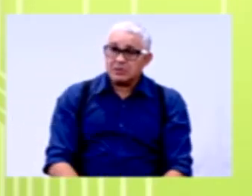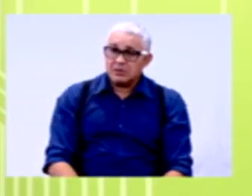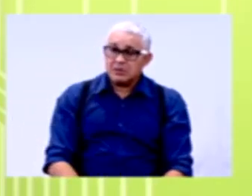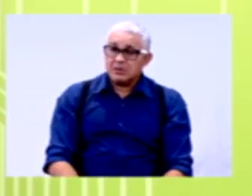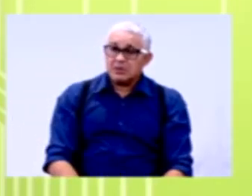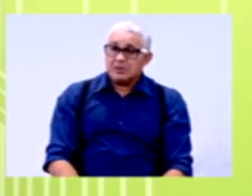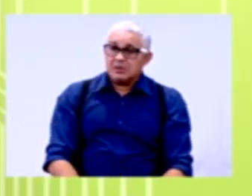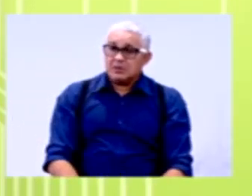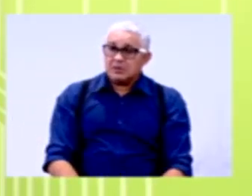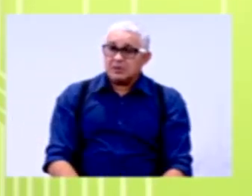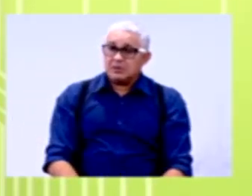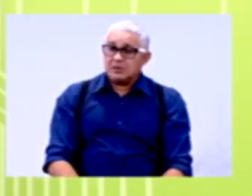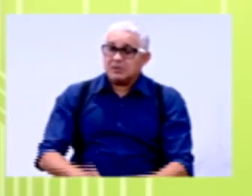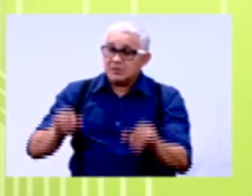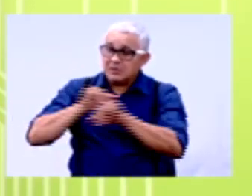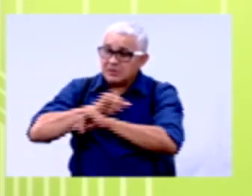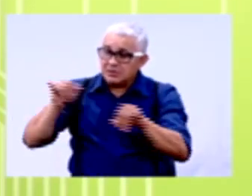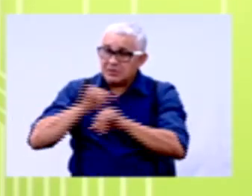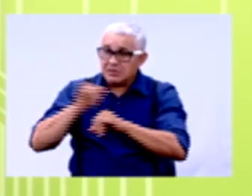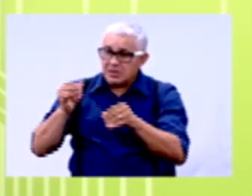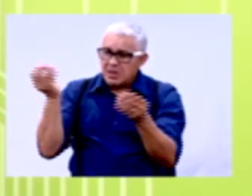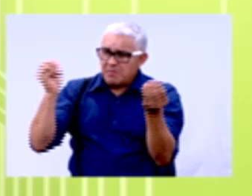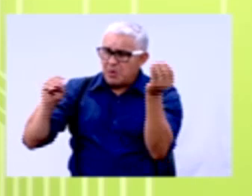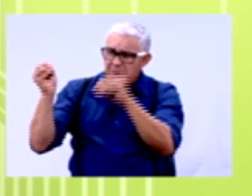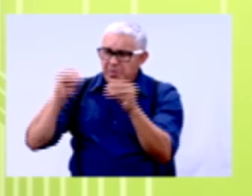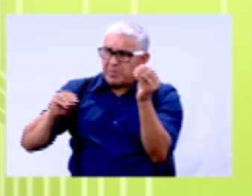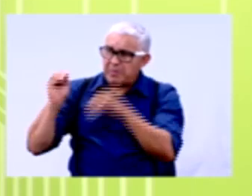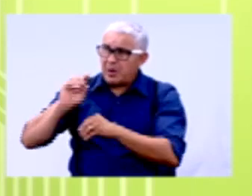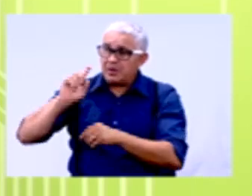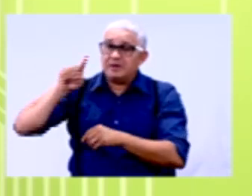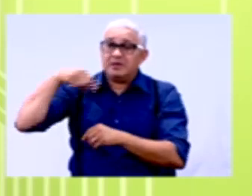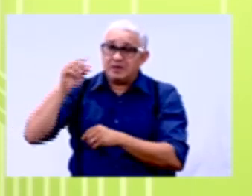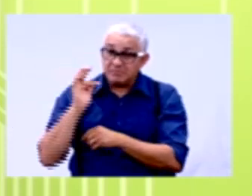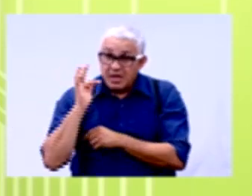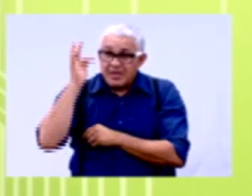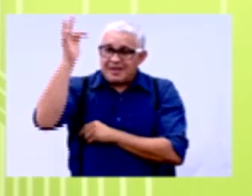setar informações grande o suficiente para que depois, no